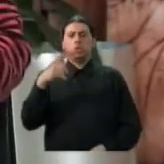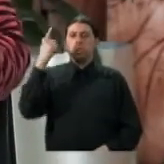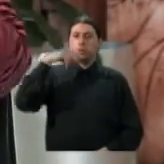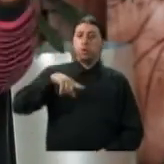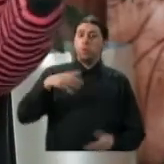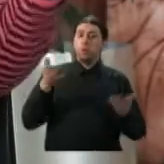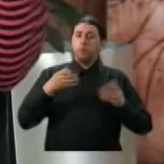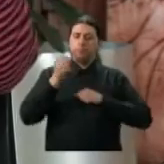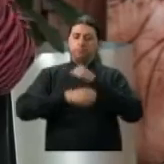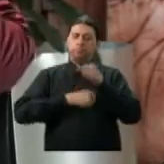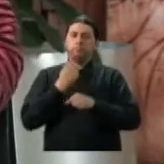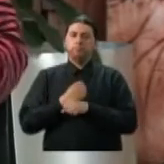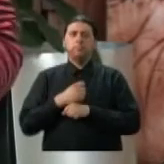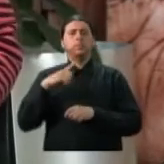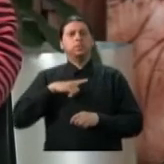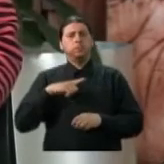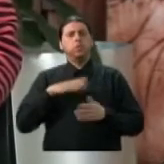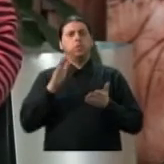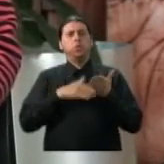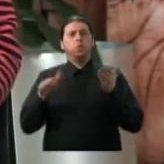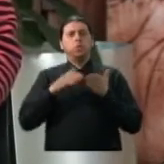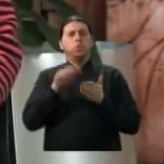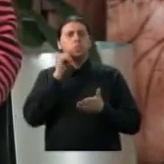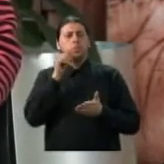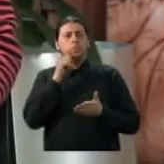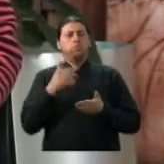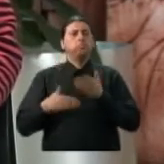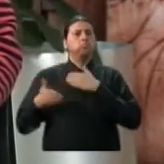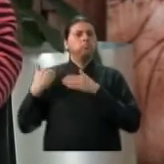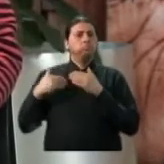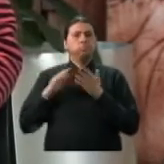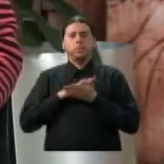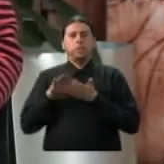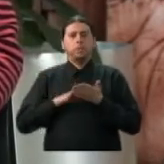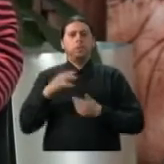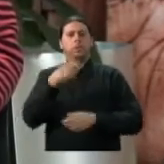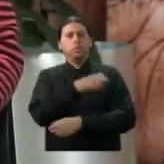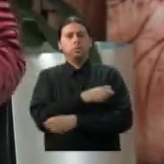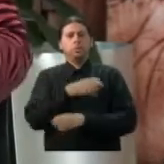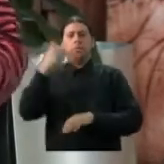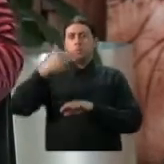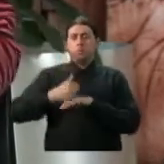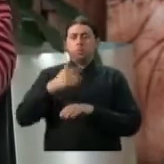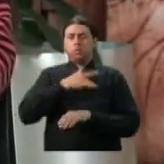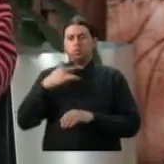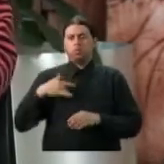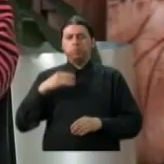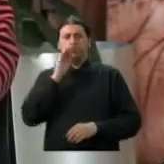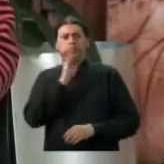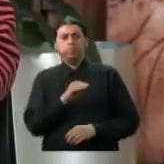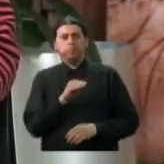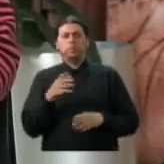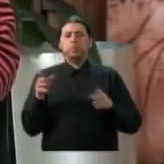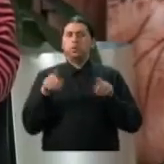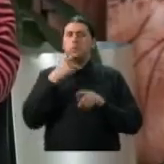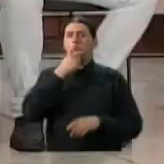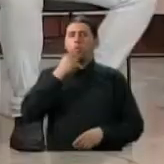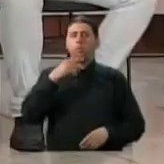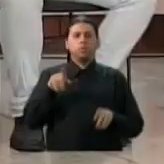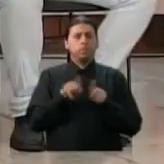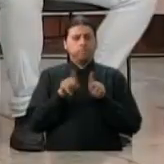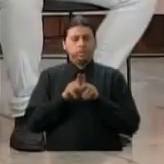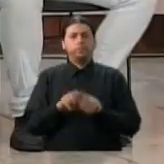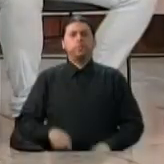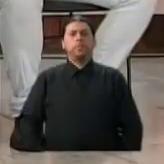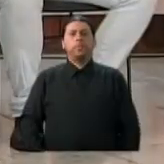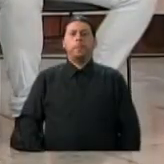na escola, e daí foram tanto para meninas que não tinham tomado no posto de saúde, que a família não levou, e tanto para os meninos também. E teve uma